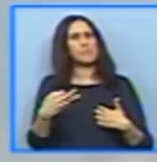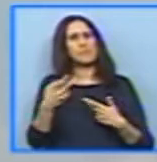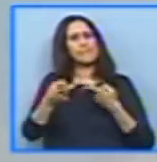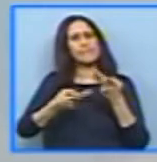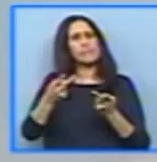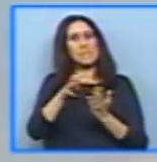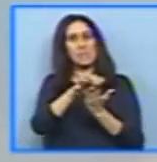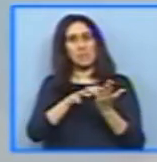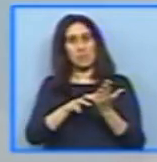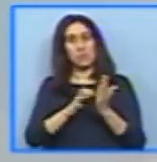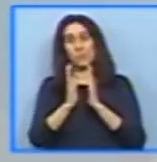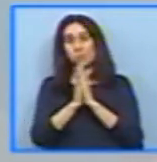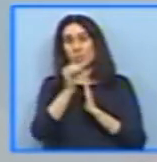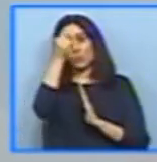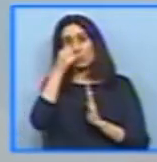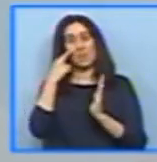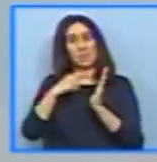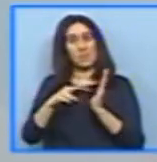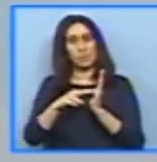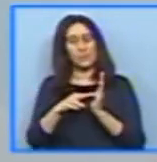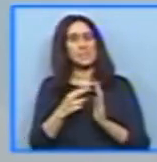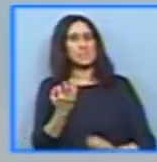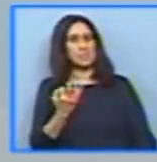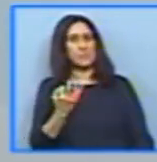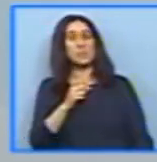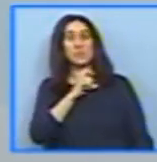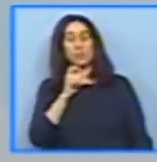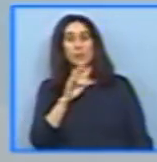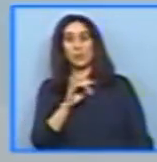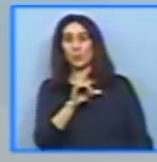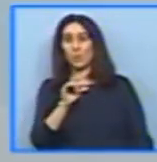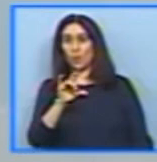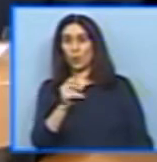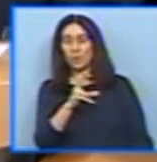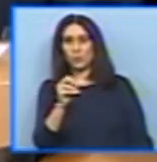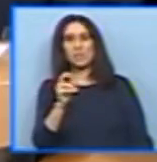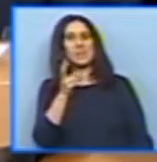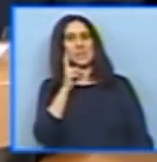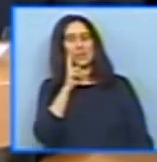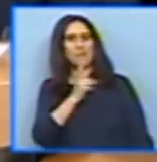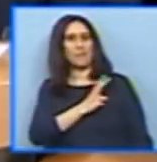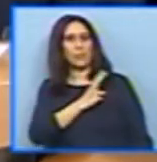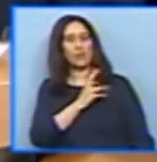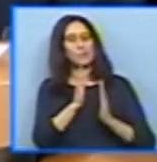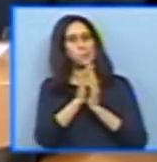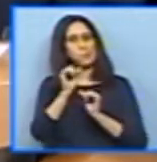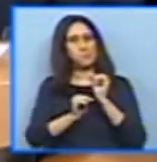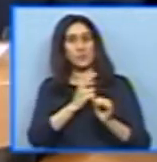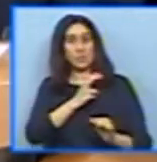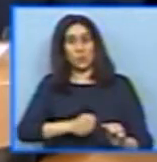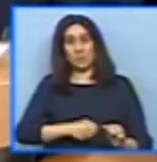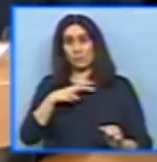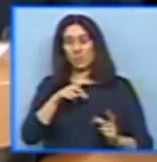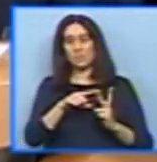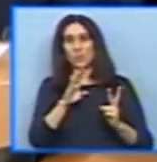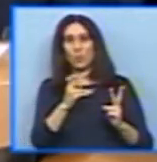textos que são lidos nas missas de domingo. Isso pediremos ao Padre João Lourenço, diretor da Faculdade de Teologia da Universidade Católica Portuguesa, e a